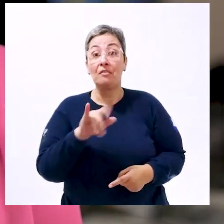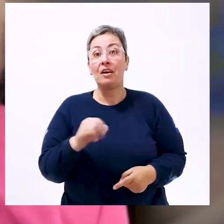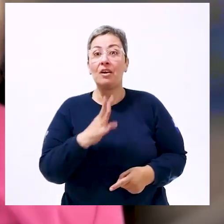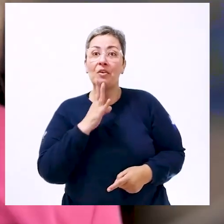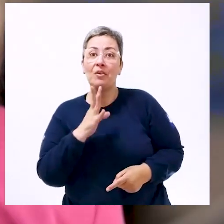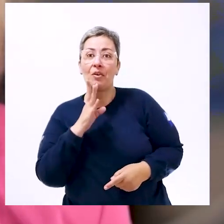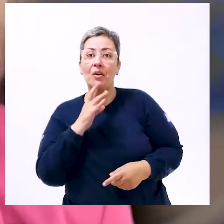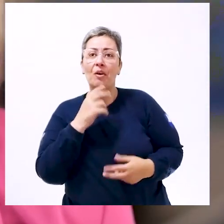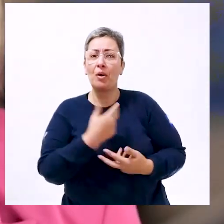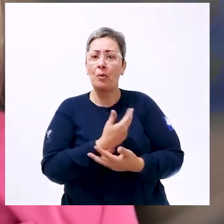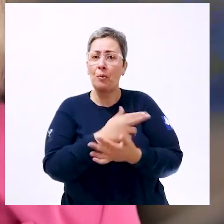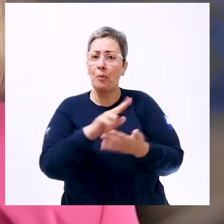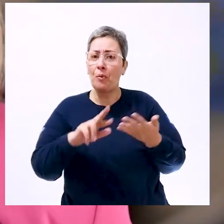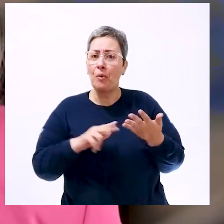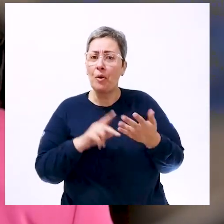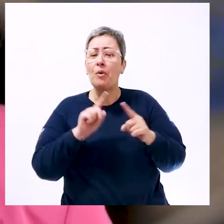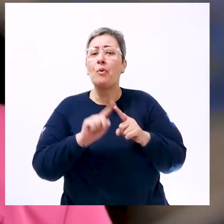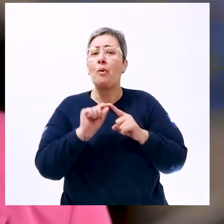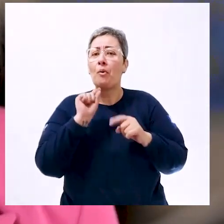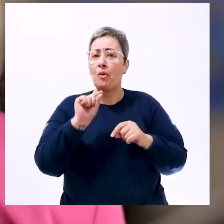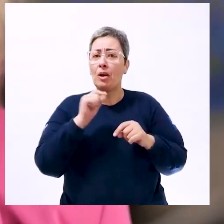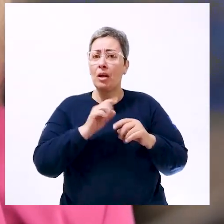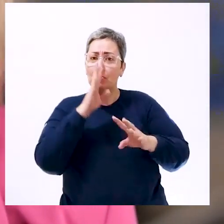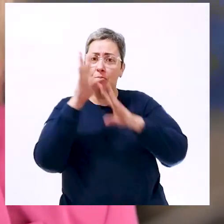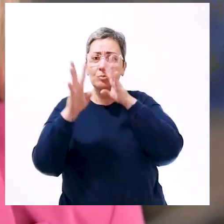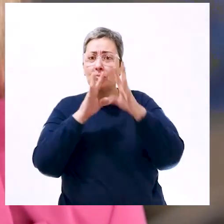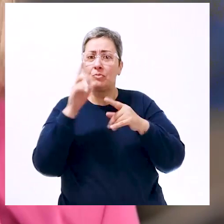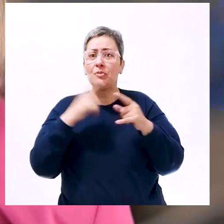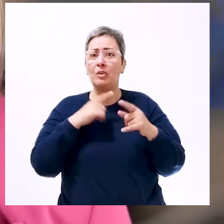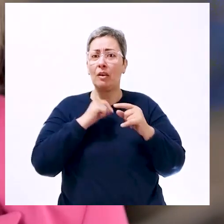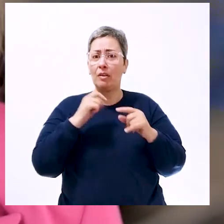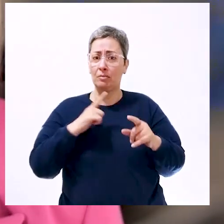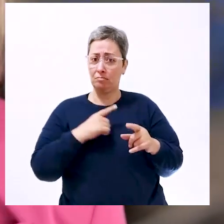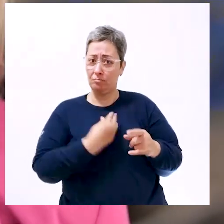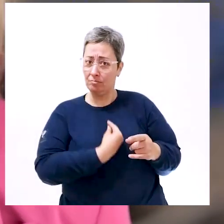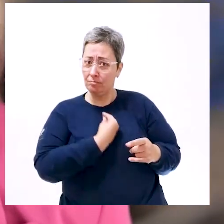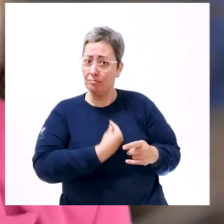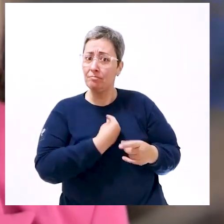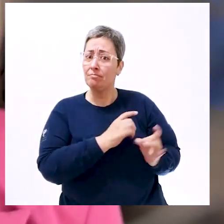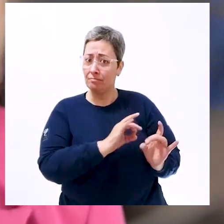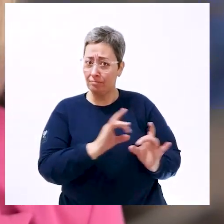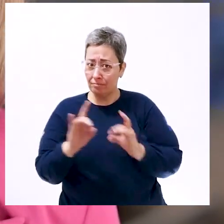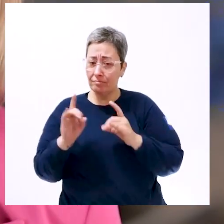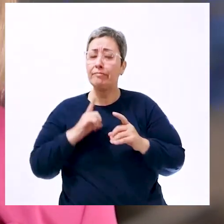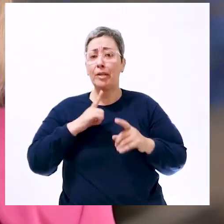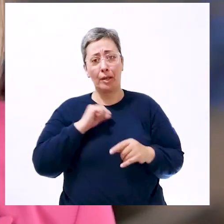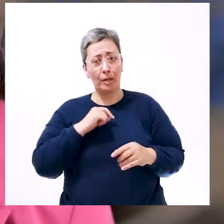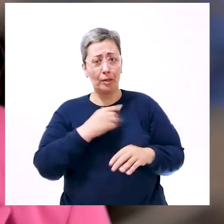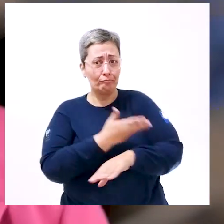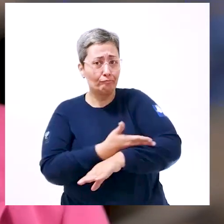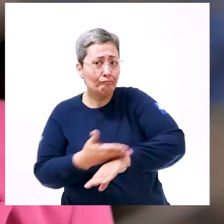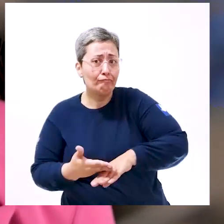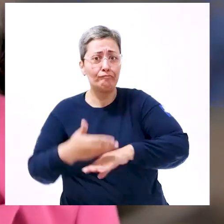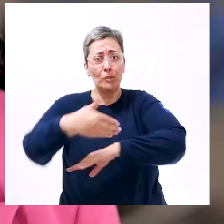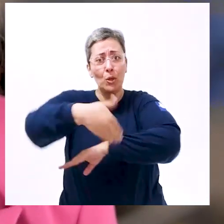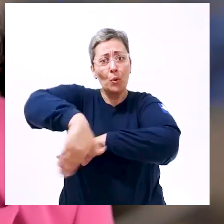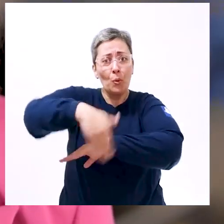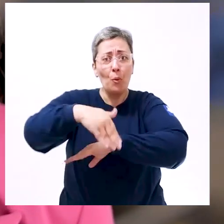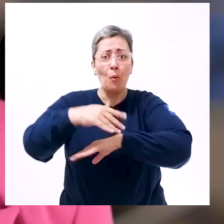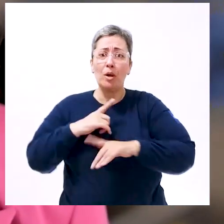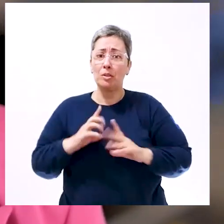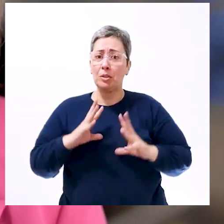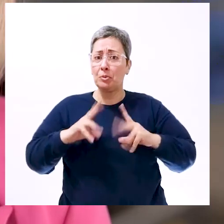mesmo? Nessa semana, vamos conhecer sobre algumas dessas invenções que fazem parte do nosso dia a dia e que já é algo